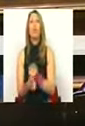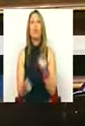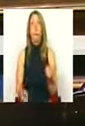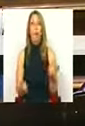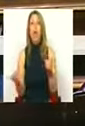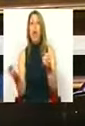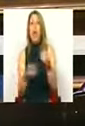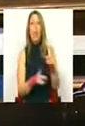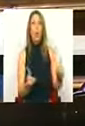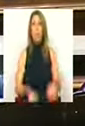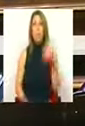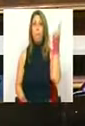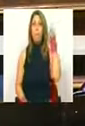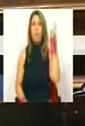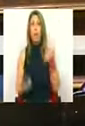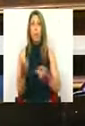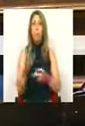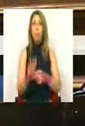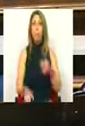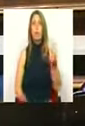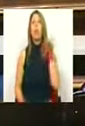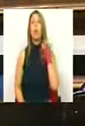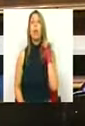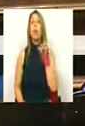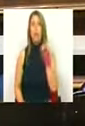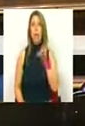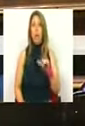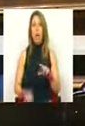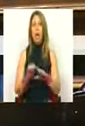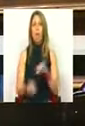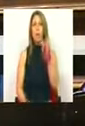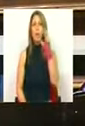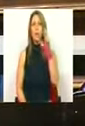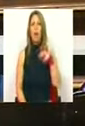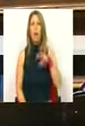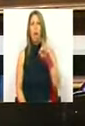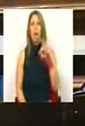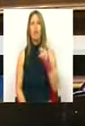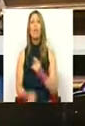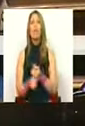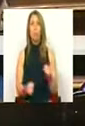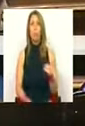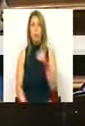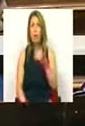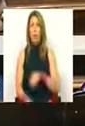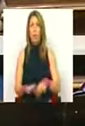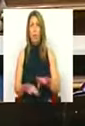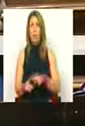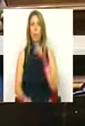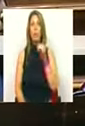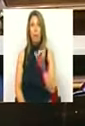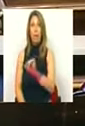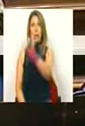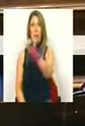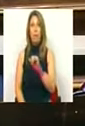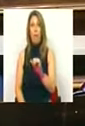por exemplo, com o ICNF a multar o próprio Governo porque não limpa os seus próprios terrenos. Quando vão começar a dar o exemplo, Sr. Ministro, para além dos